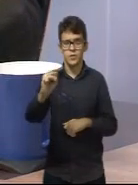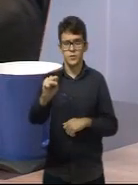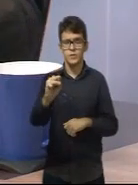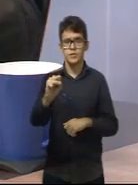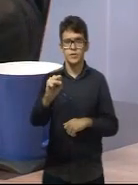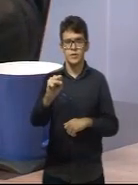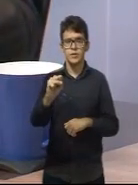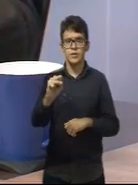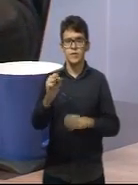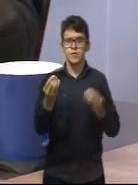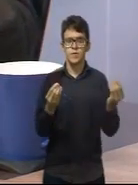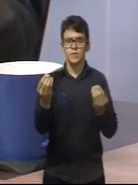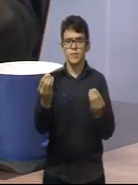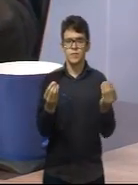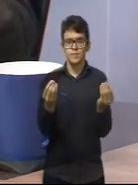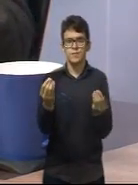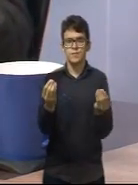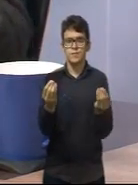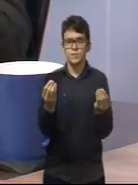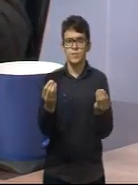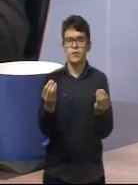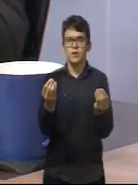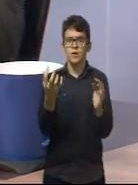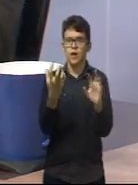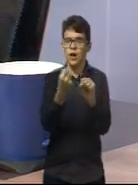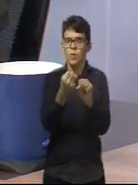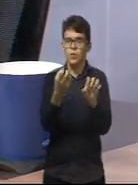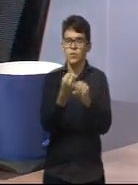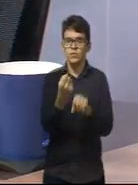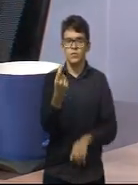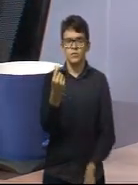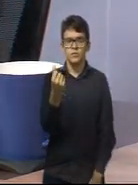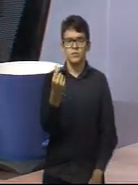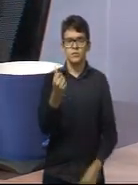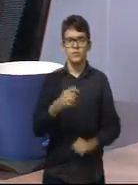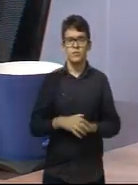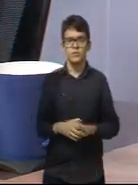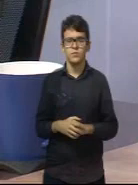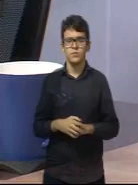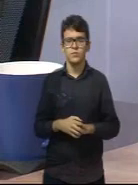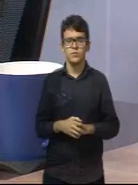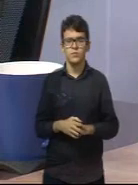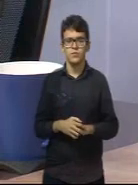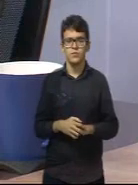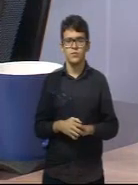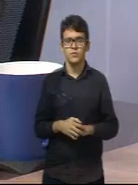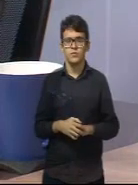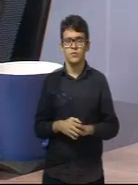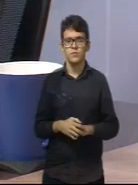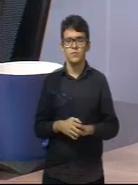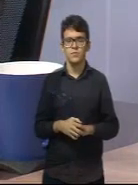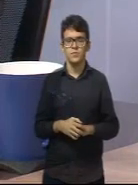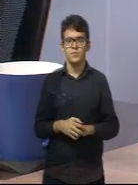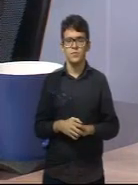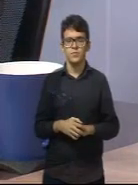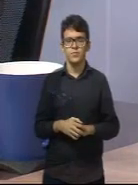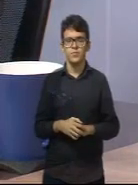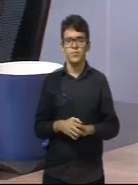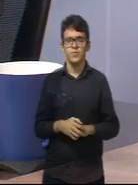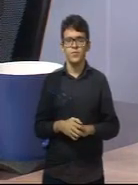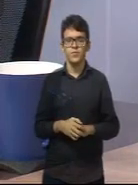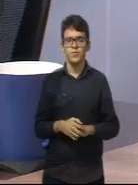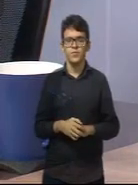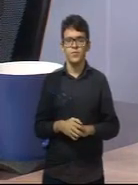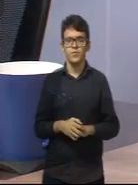déficit, deixa de levar 180 bilhões, 200 e poucos bilhões para educação, saúde e outras coisas mais. Então,